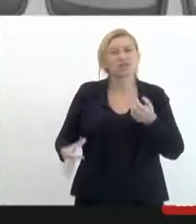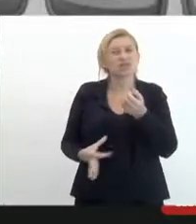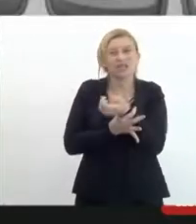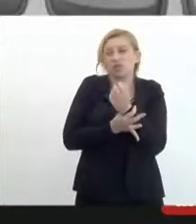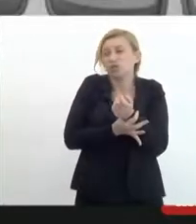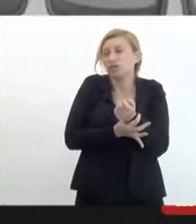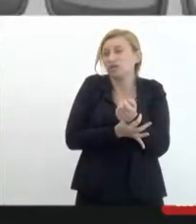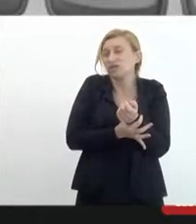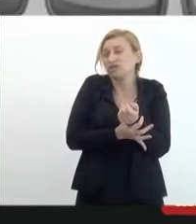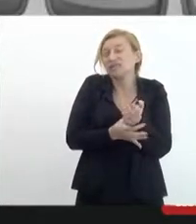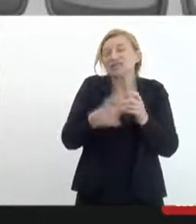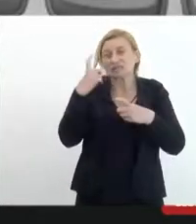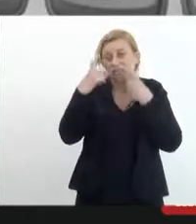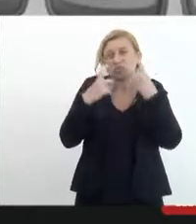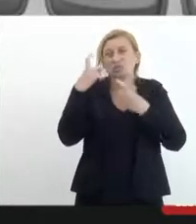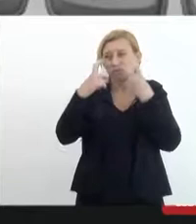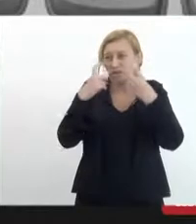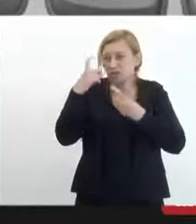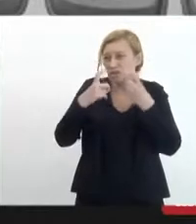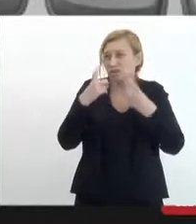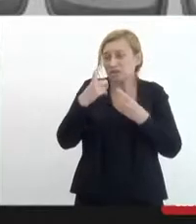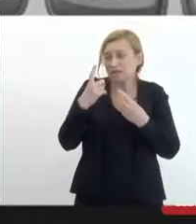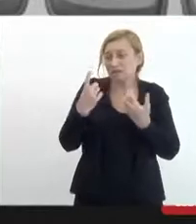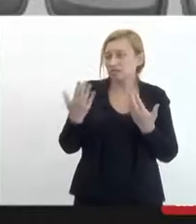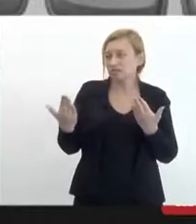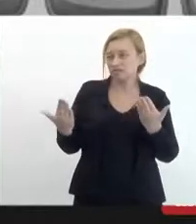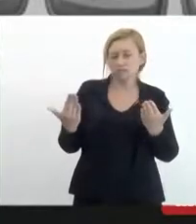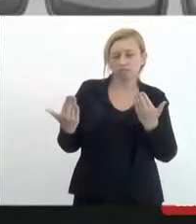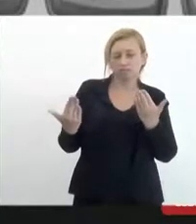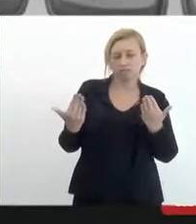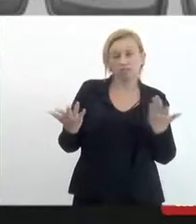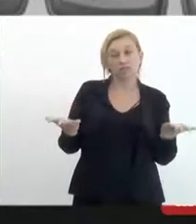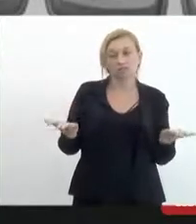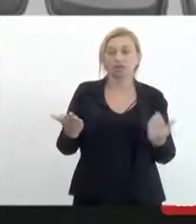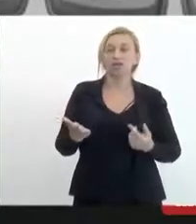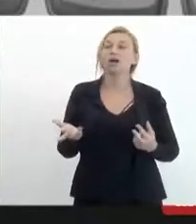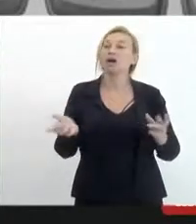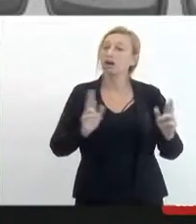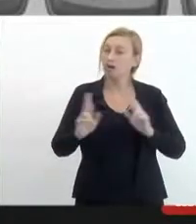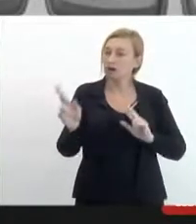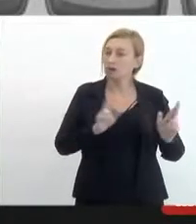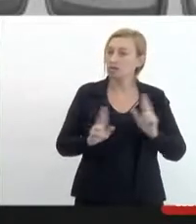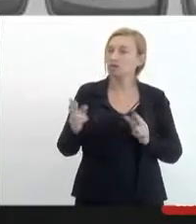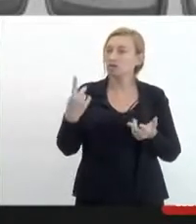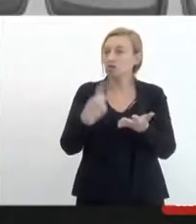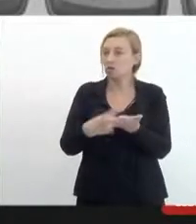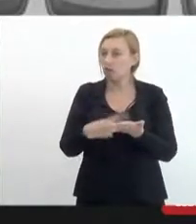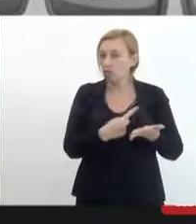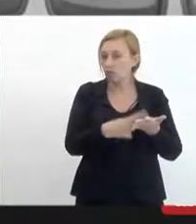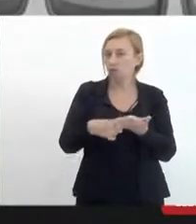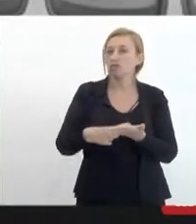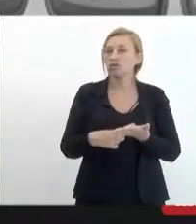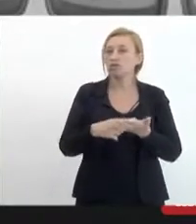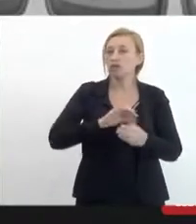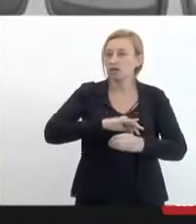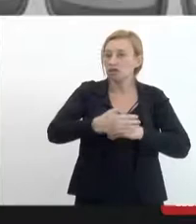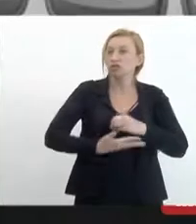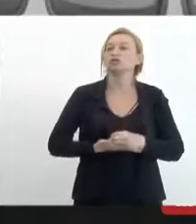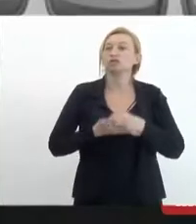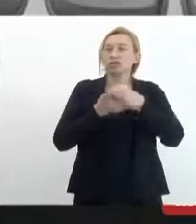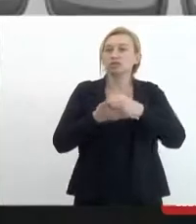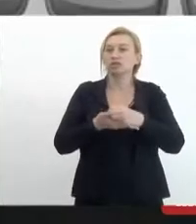trazem preocupações e desconfianças, por que não, em relação ao acordo e à sustentabilidade dele no longo